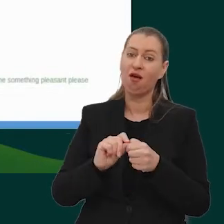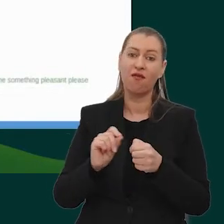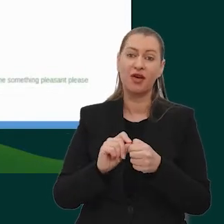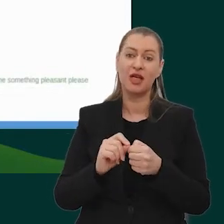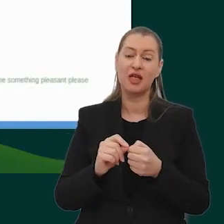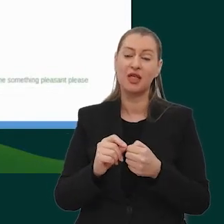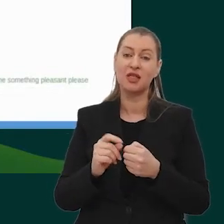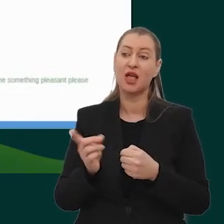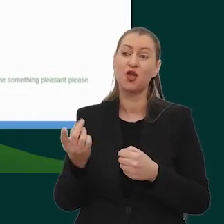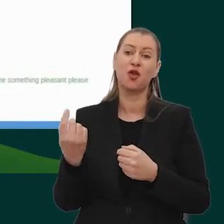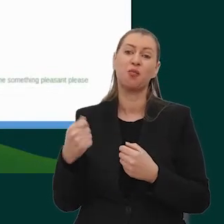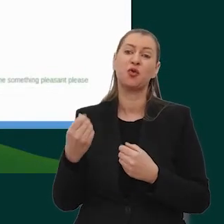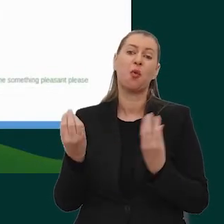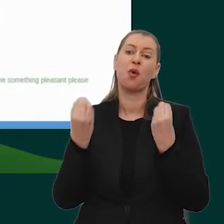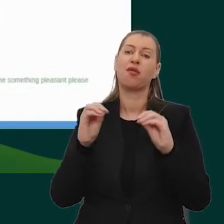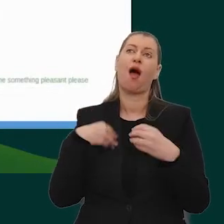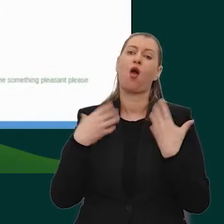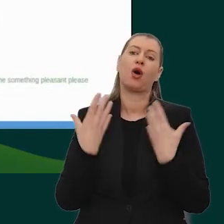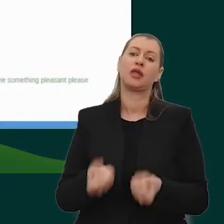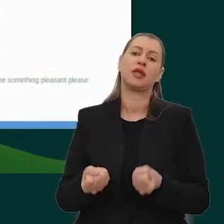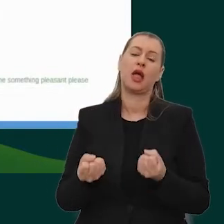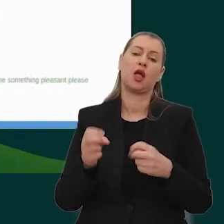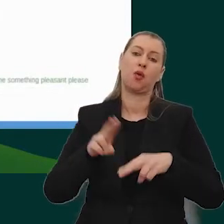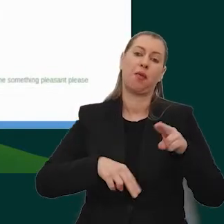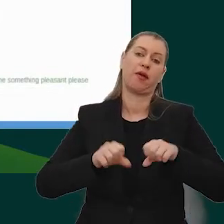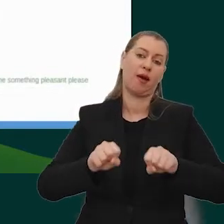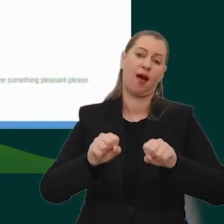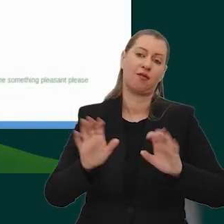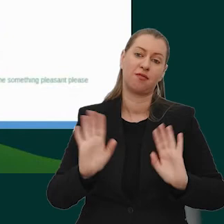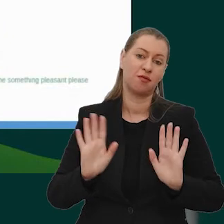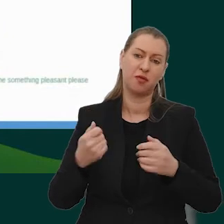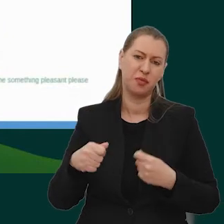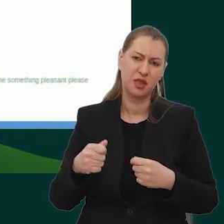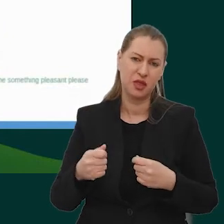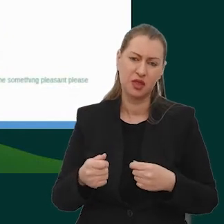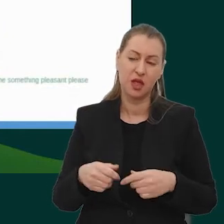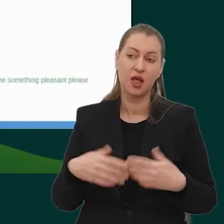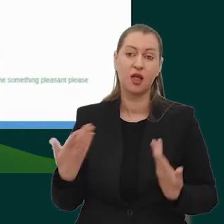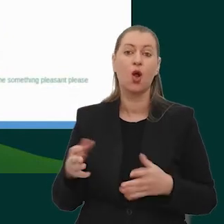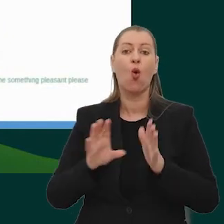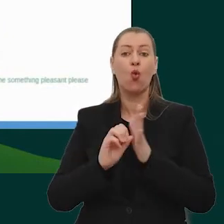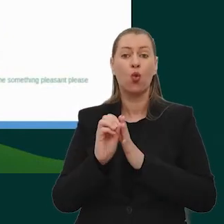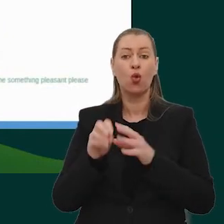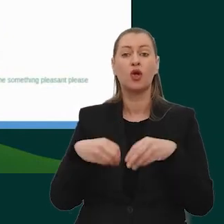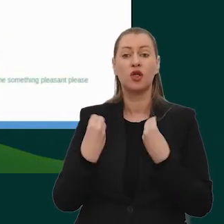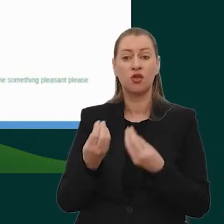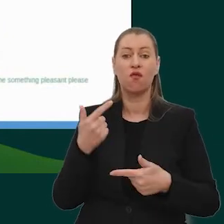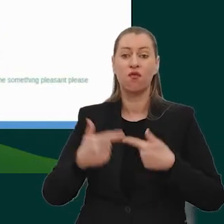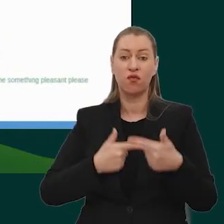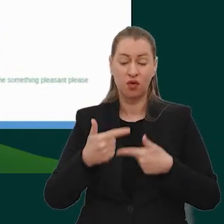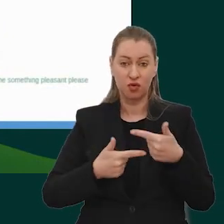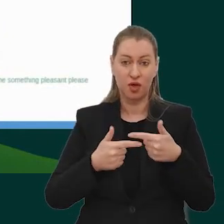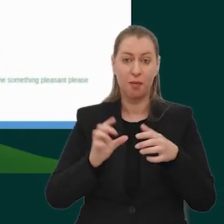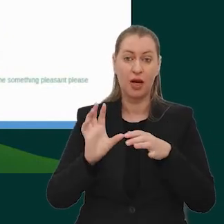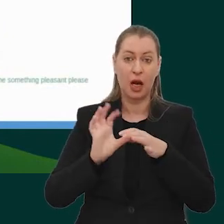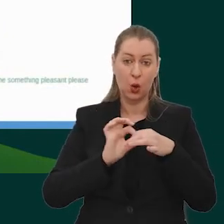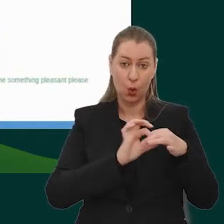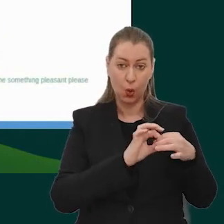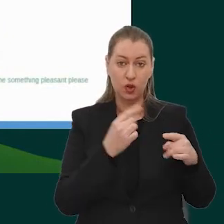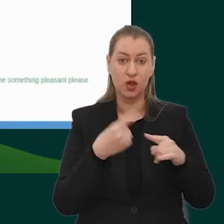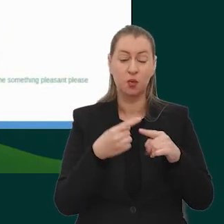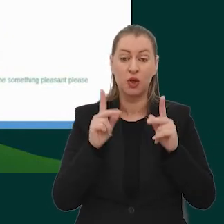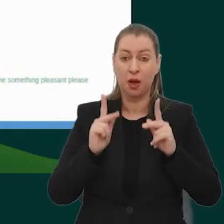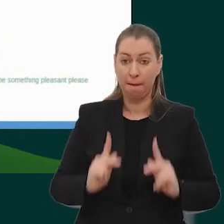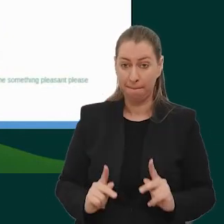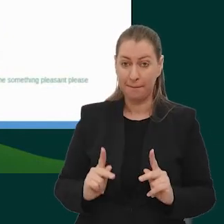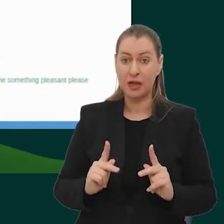também aceitava o mercado. Então, o Google já foi trazendo essa questão de, vamos trabalhar com contexto, porque as